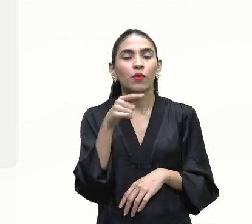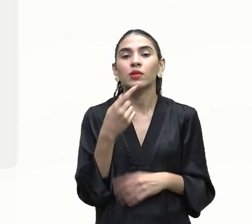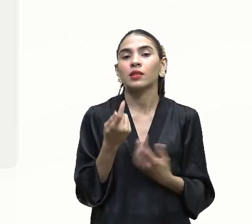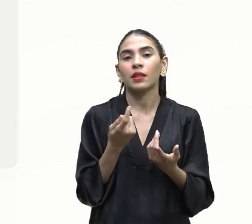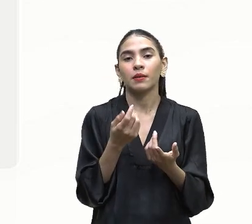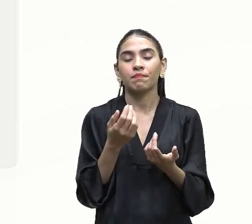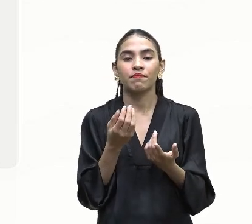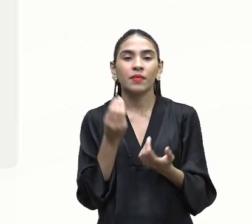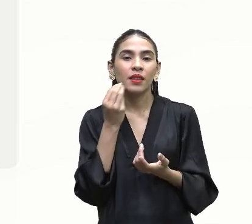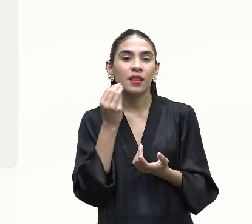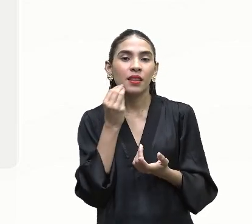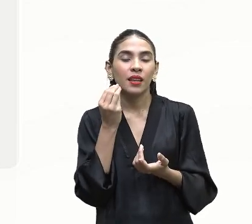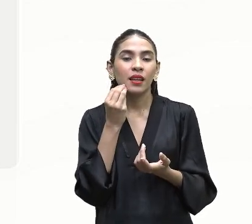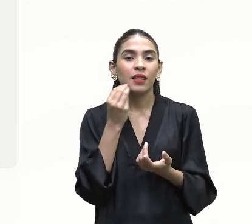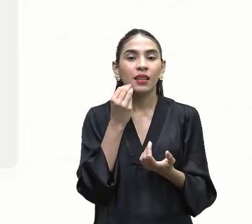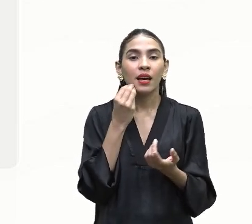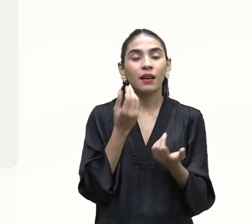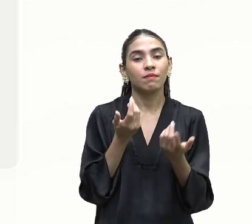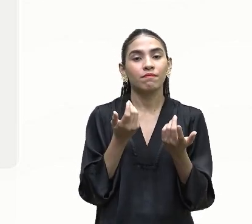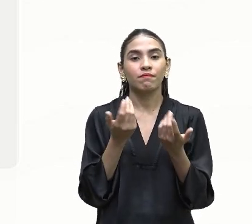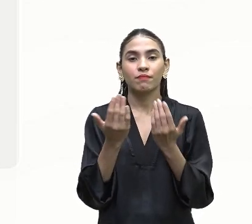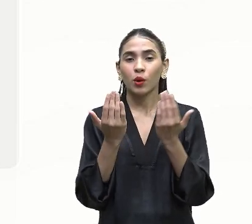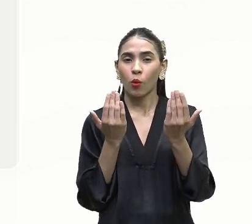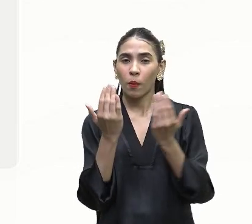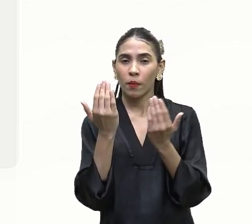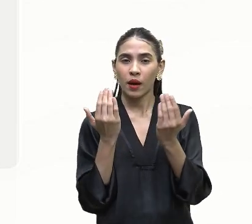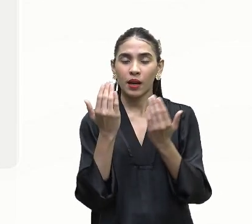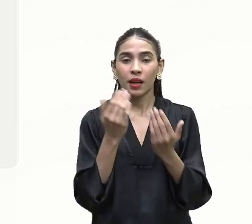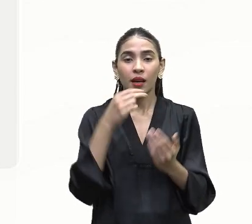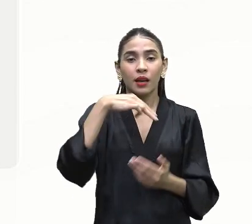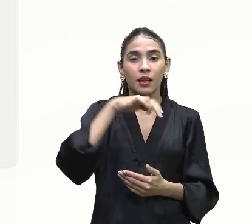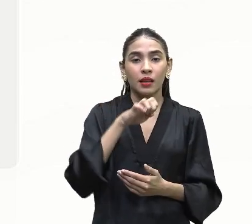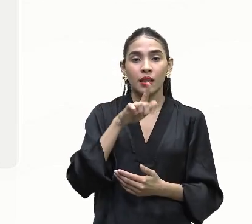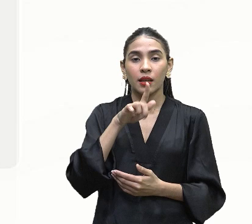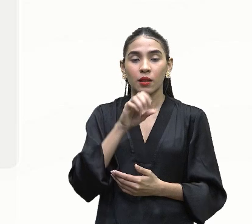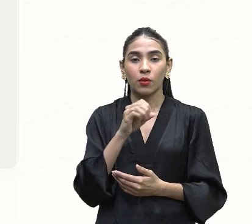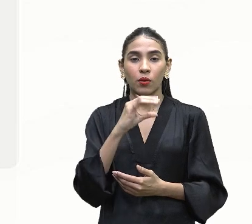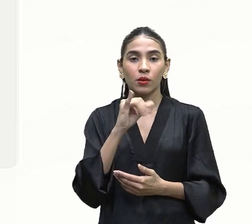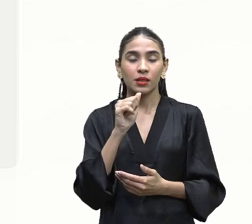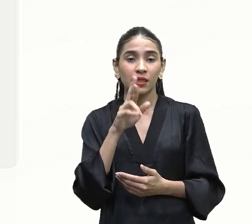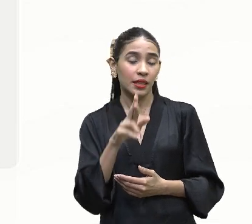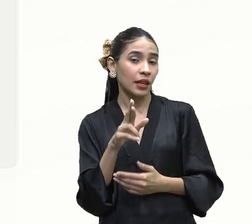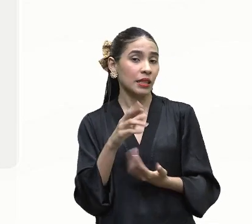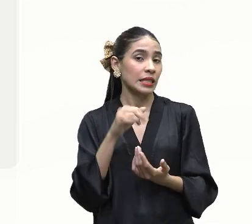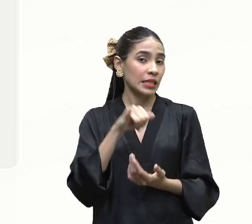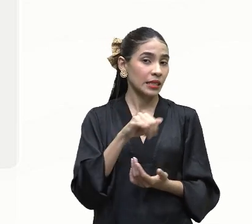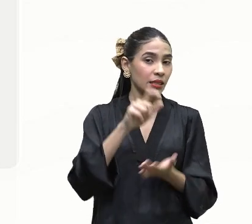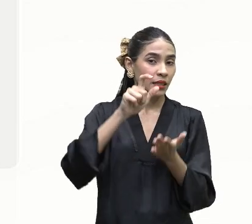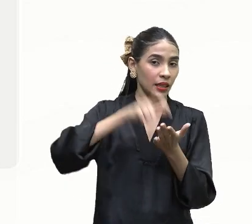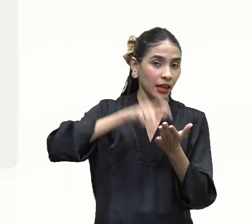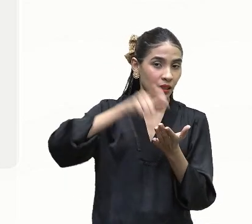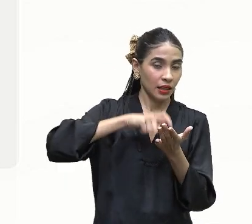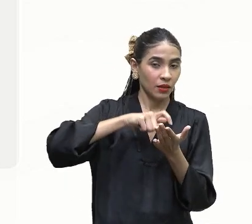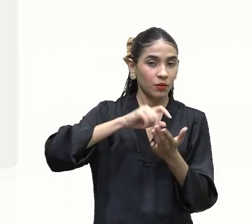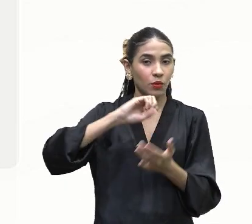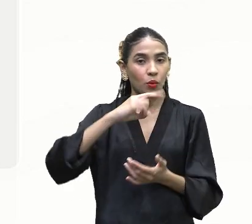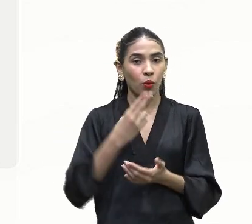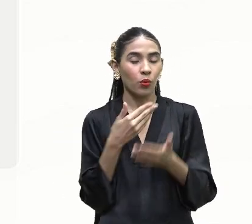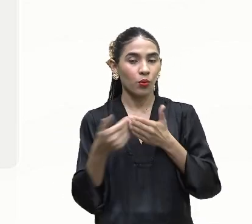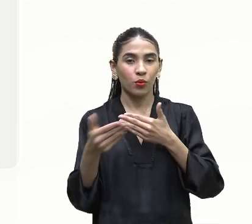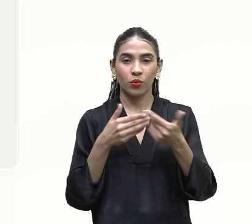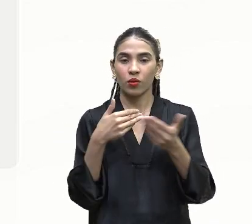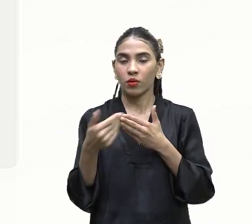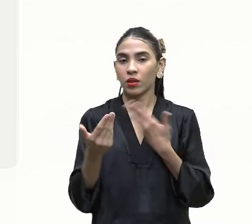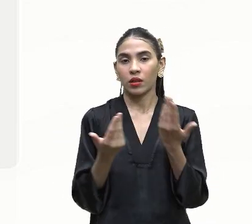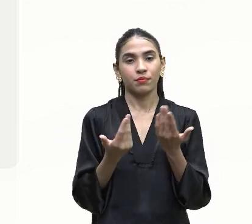essas dívidas. Você vai negociar, seja a dívida do cartão de crédito, seja qualquer uma